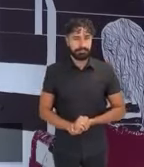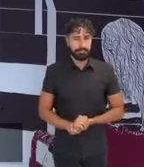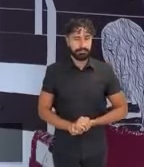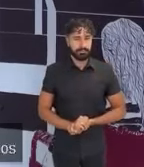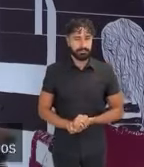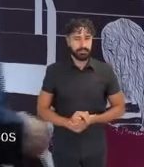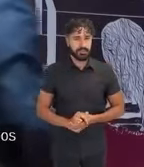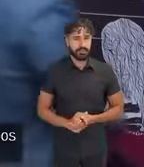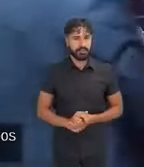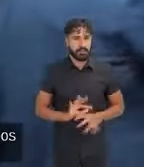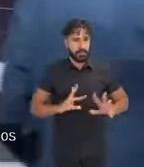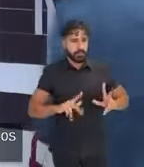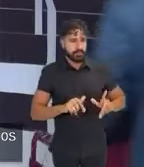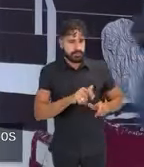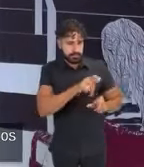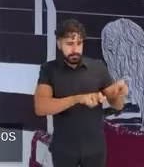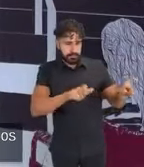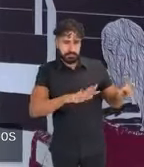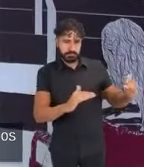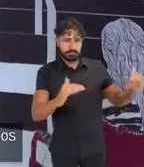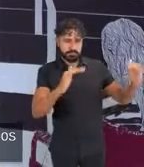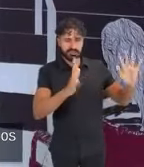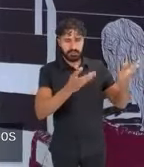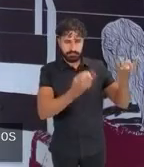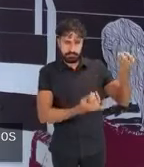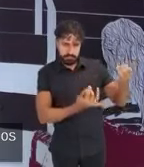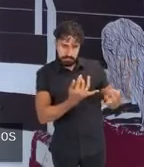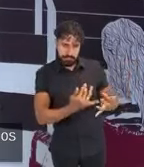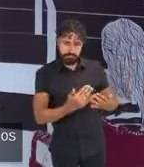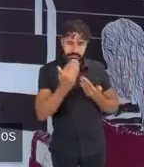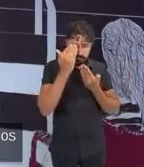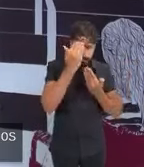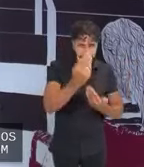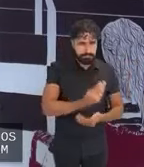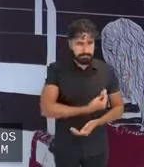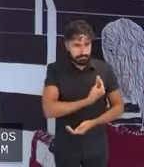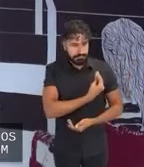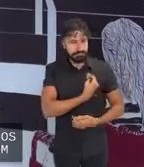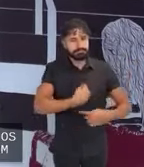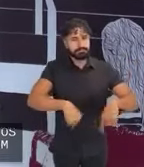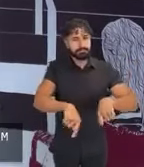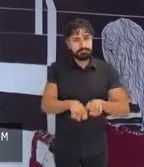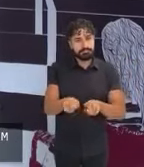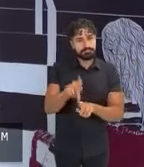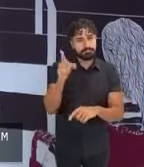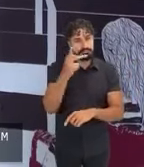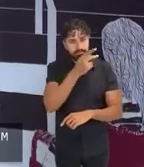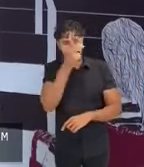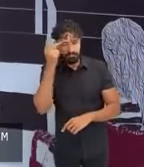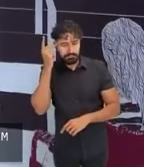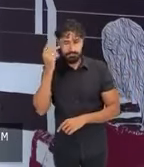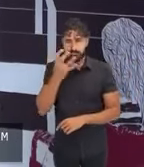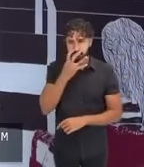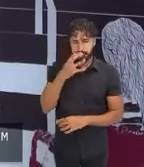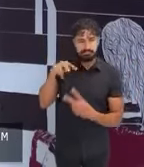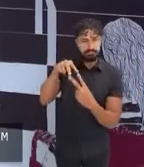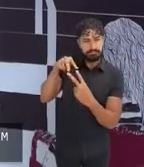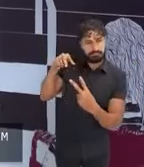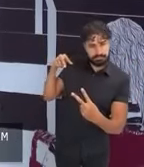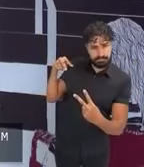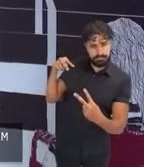Todas as autoridades já foram nominadas, agradecendo a presença também dos que estão virtualmente nos assistindo.